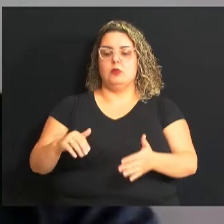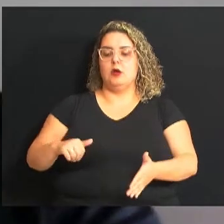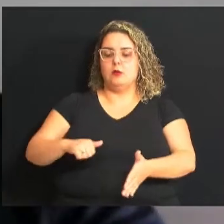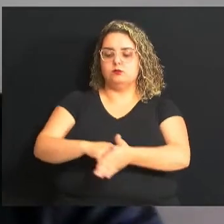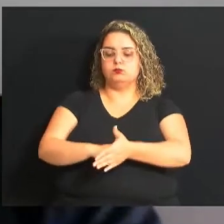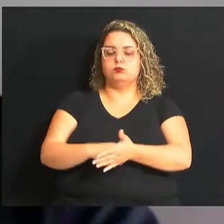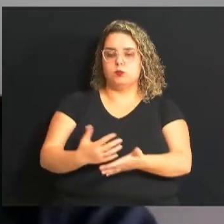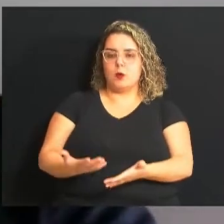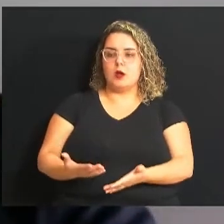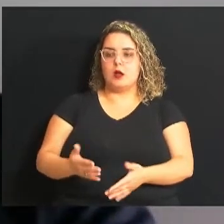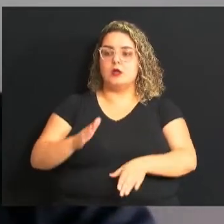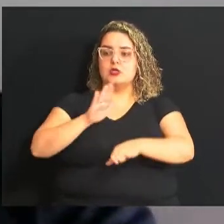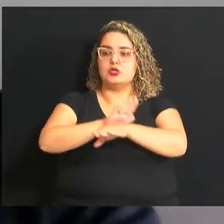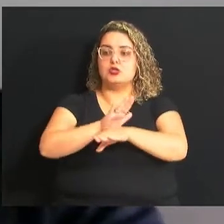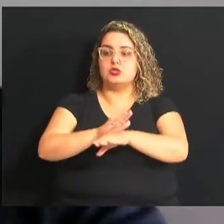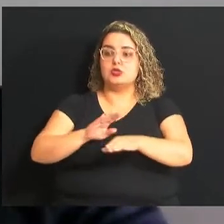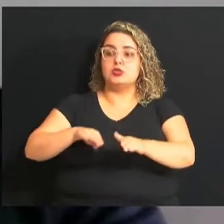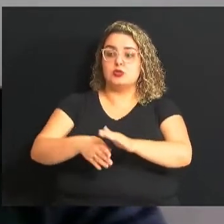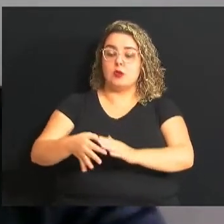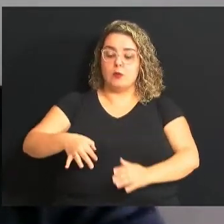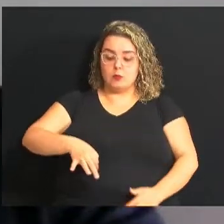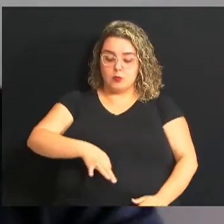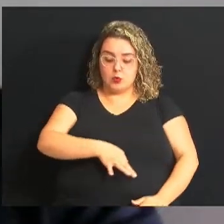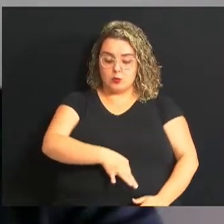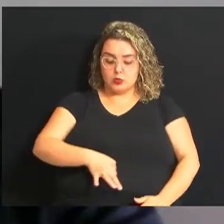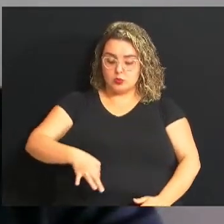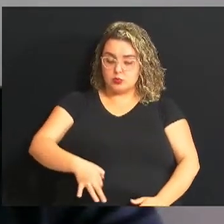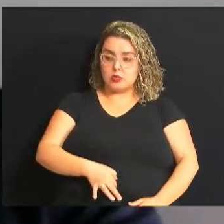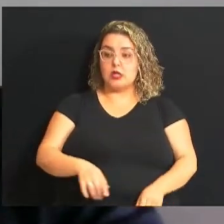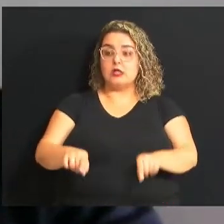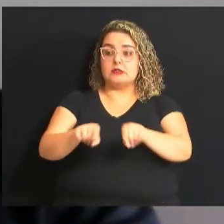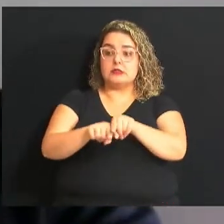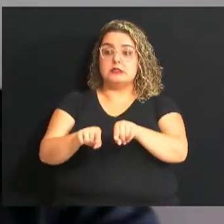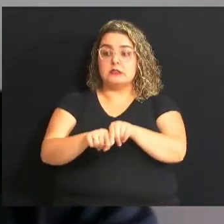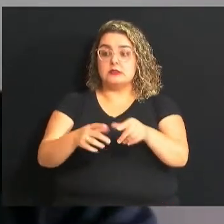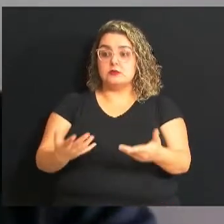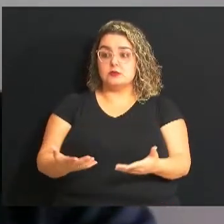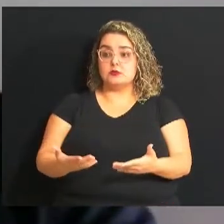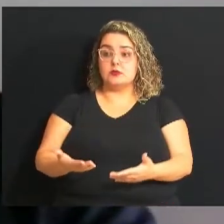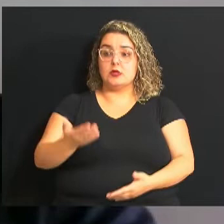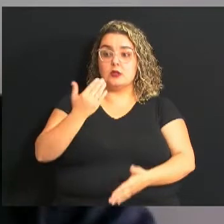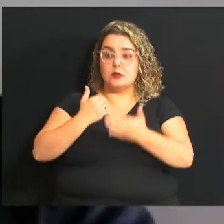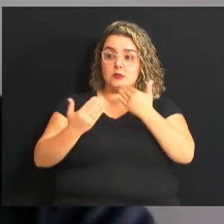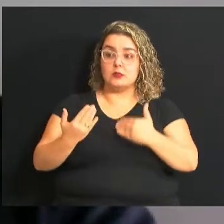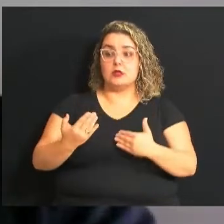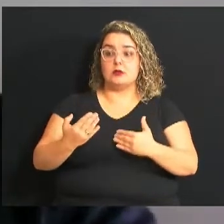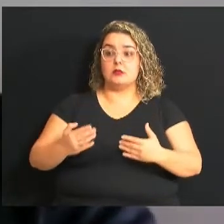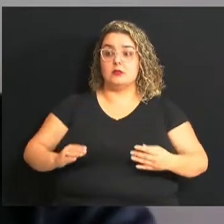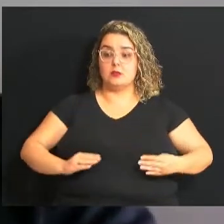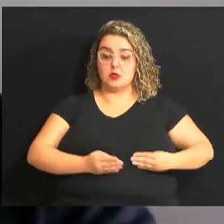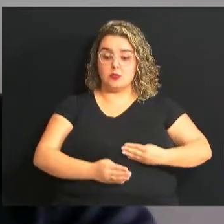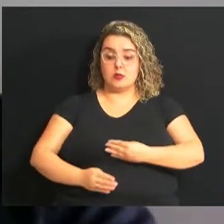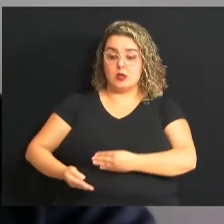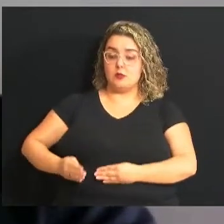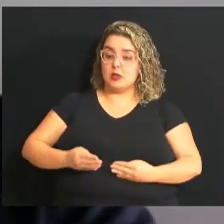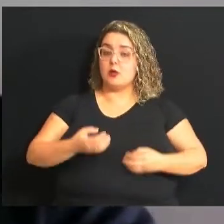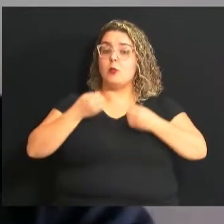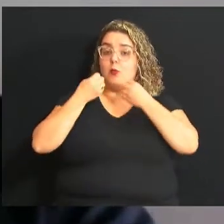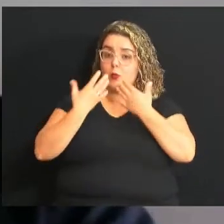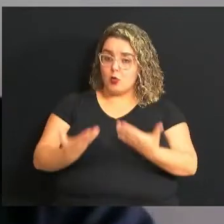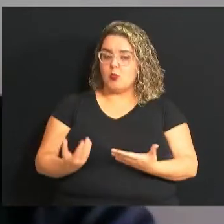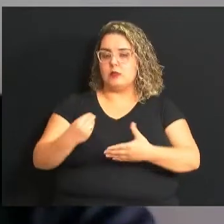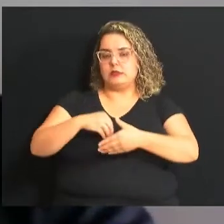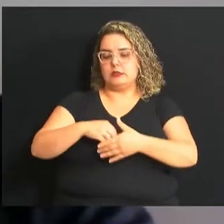auxiliar nos hábitos intestinais, ela também serve como um alimento para as bactérias do nosso intestino. Então, assim,